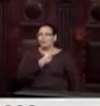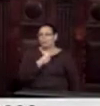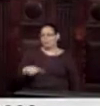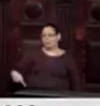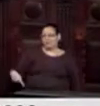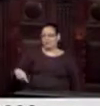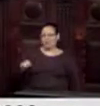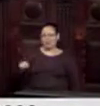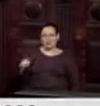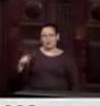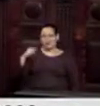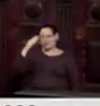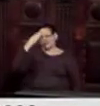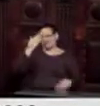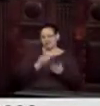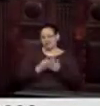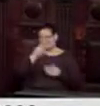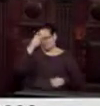presidente impopular,